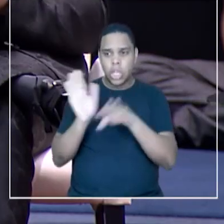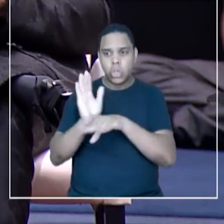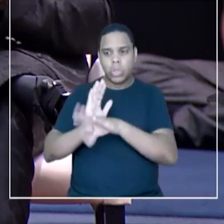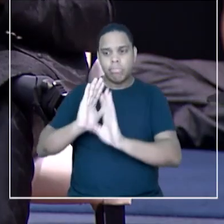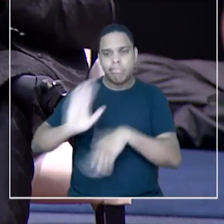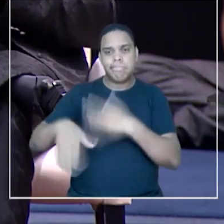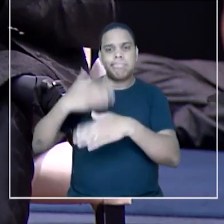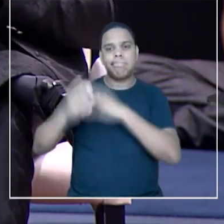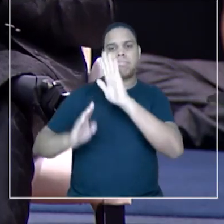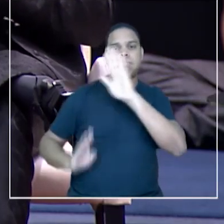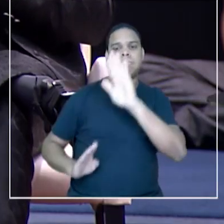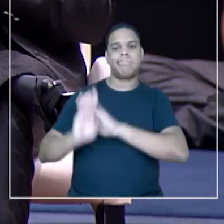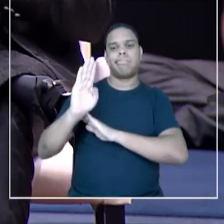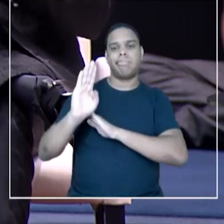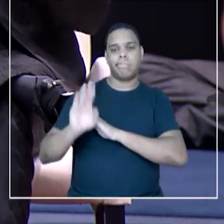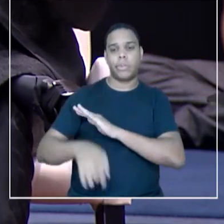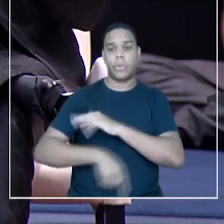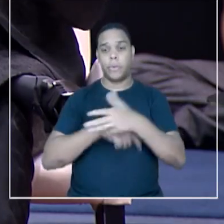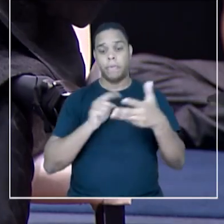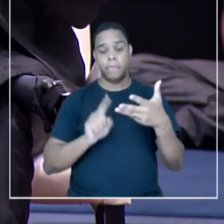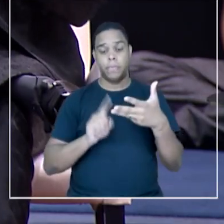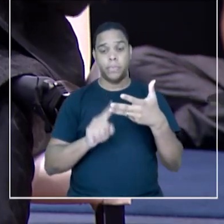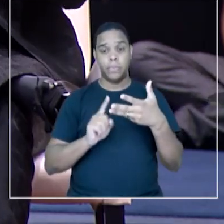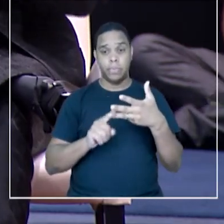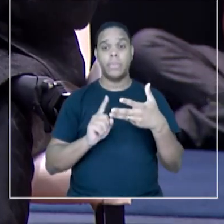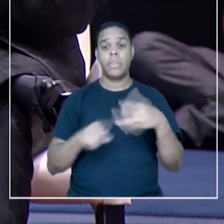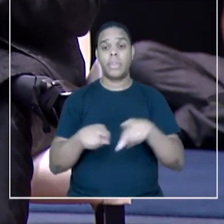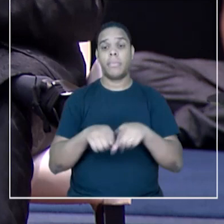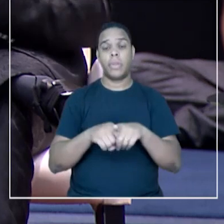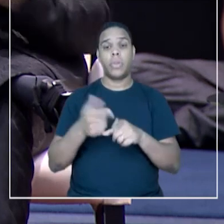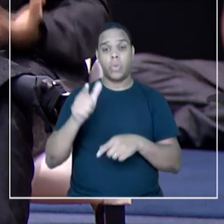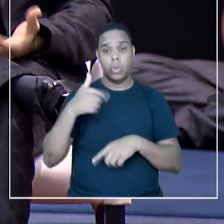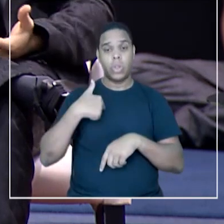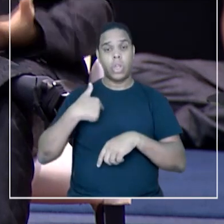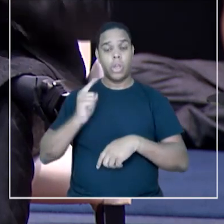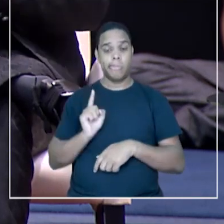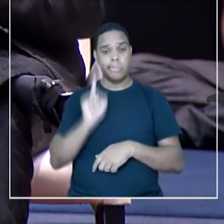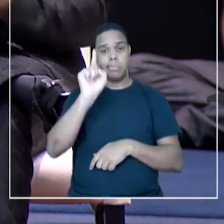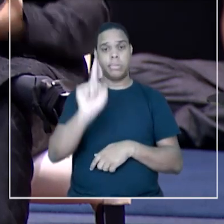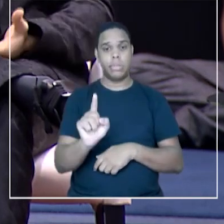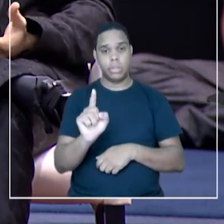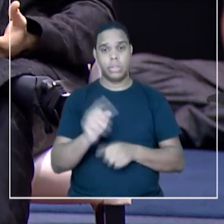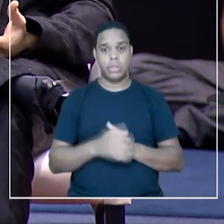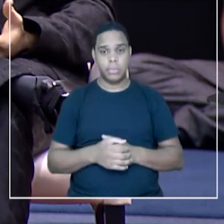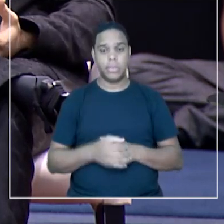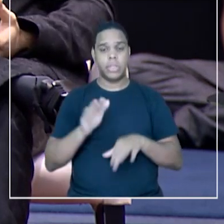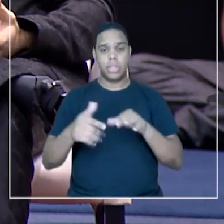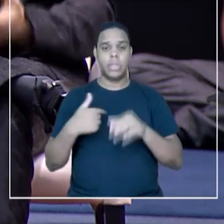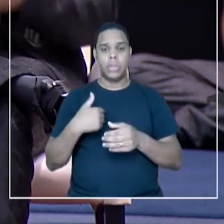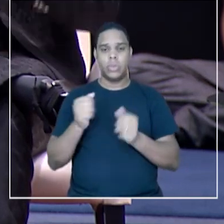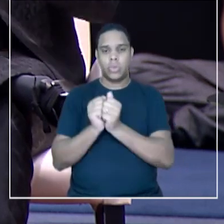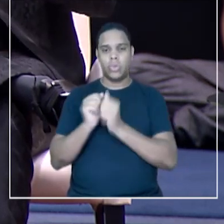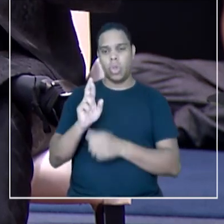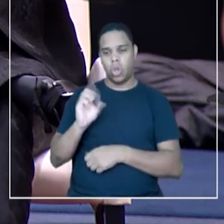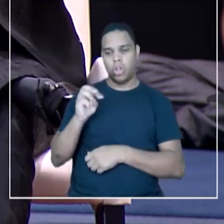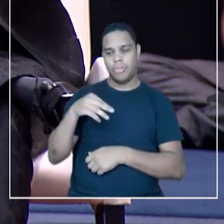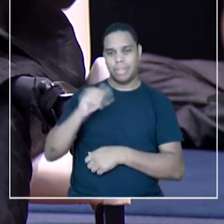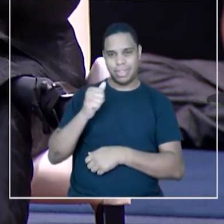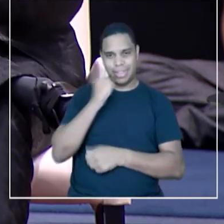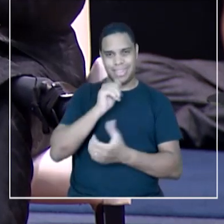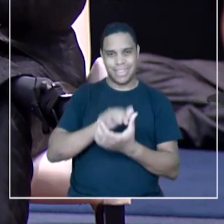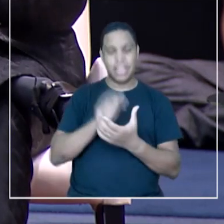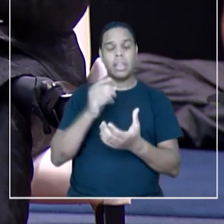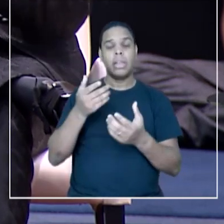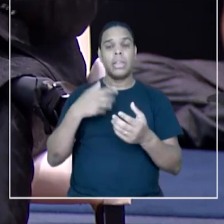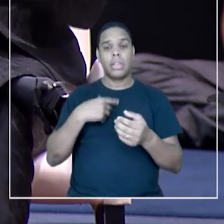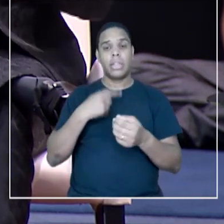da melhor forma, e também com um outro ativo que sou eu, que muitas vezes eu e a Romana a gente não necessariamente precisa colocar a